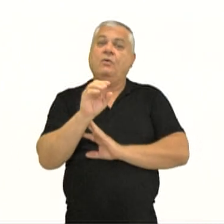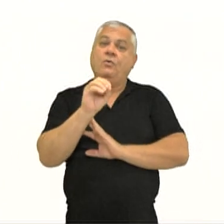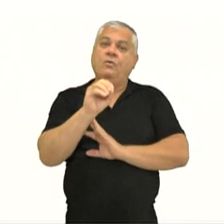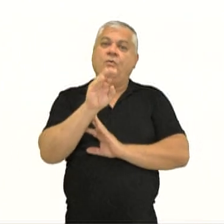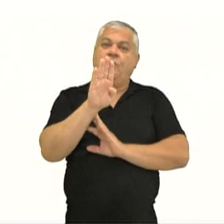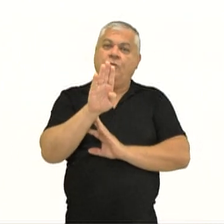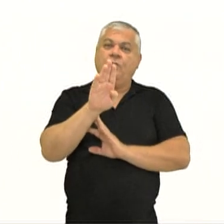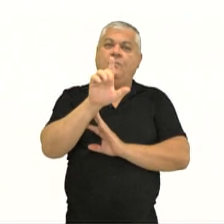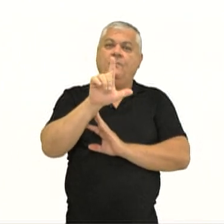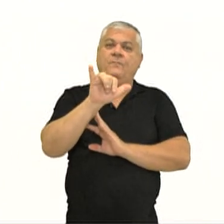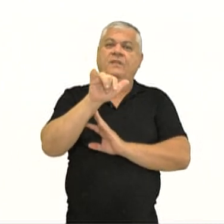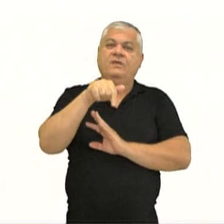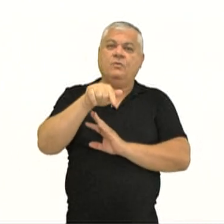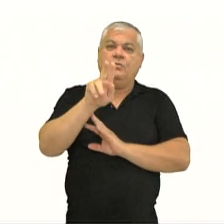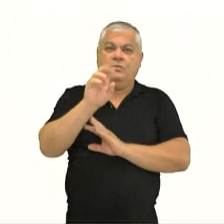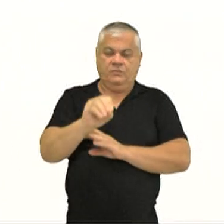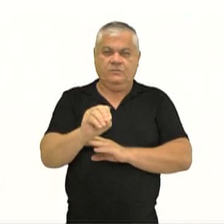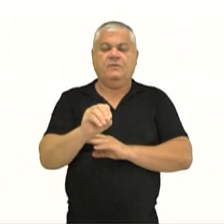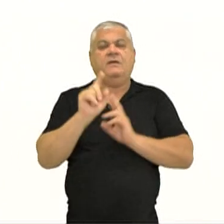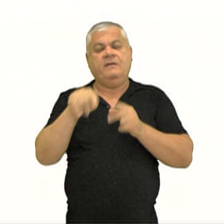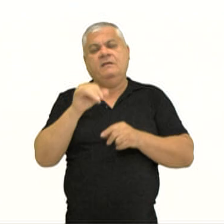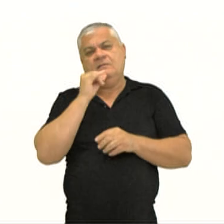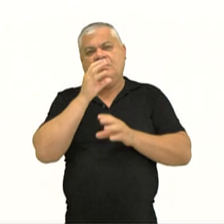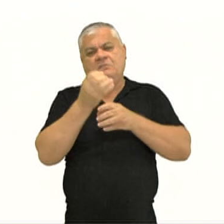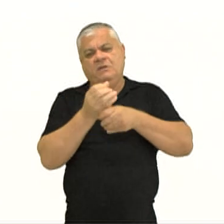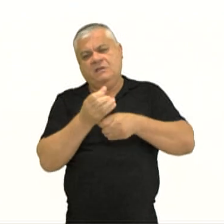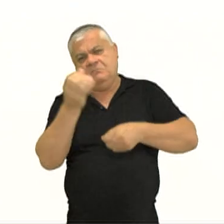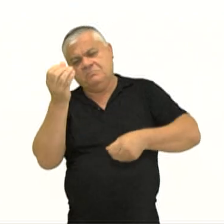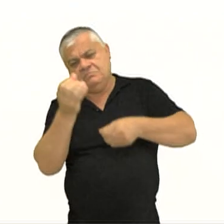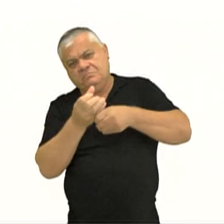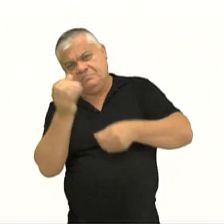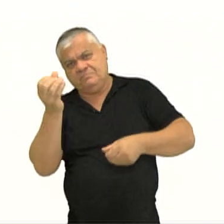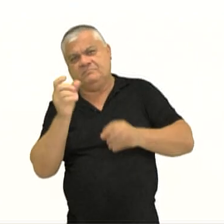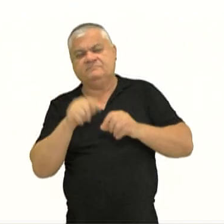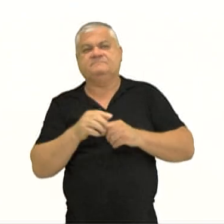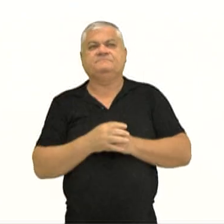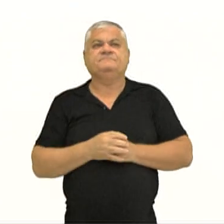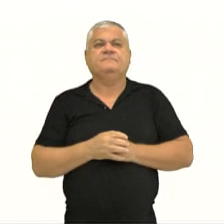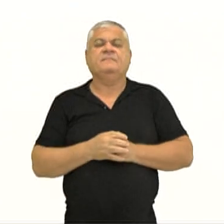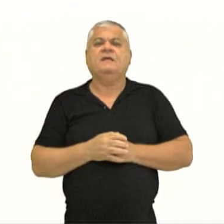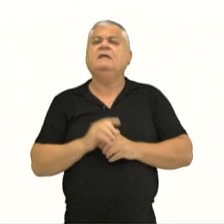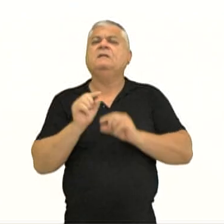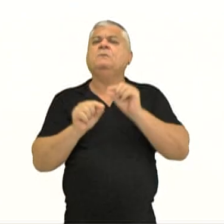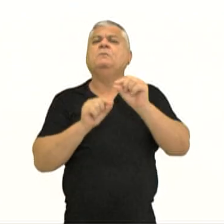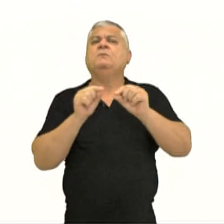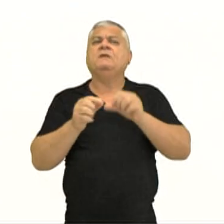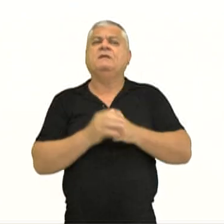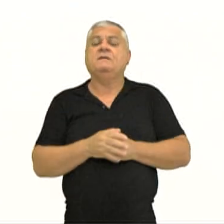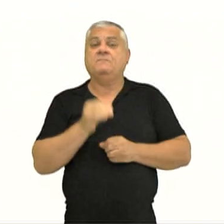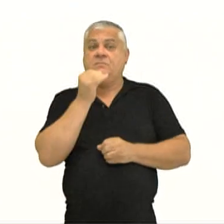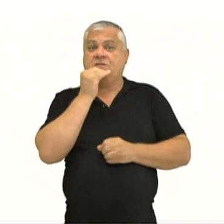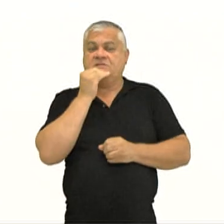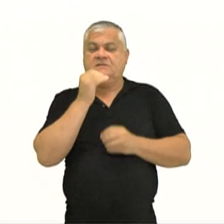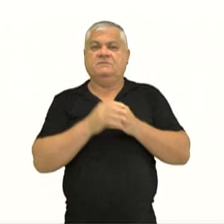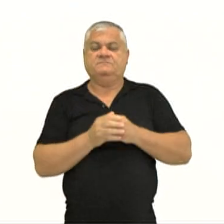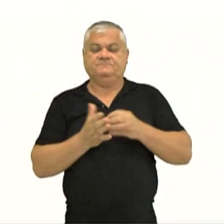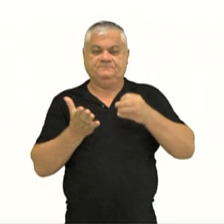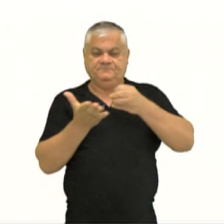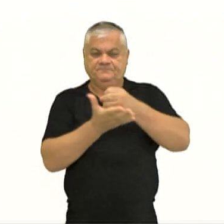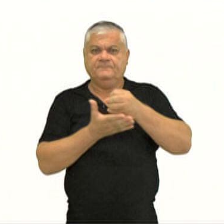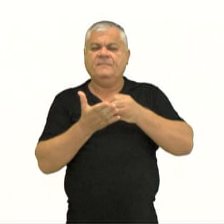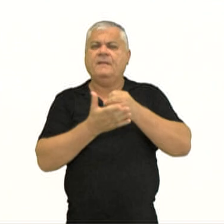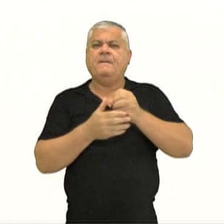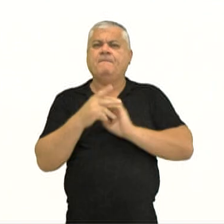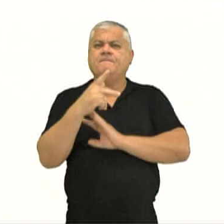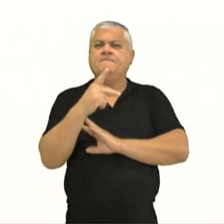cilindro oblíquo. Também, se alguém falar inclinado, não tem problema, tá? E daí o que a gente tem? Quando nós planificamos, o que